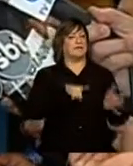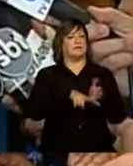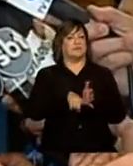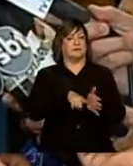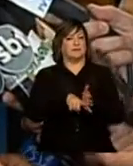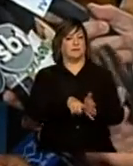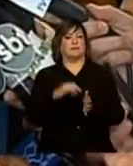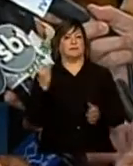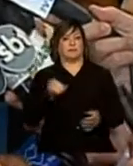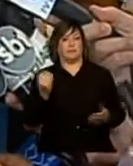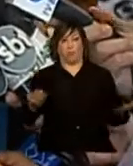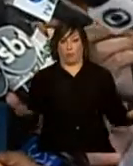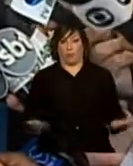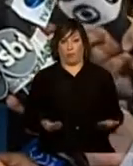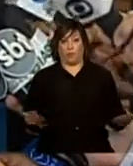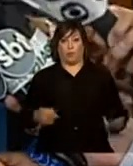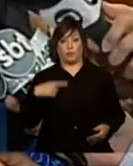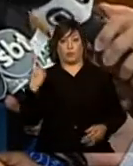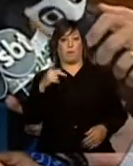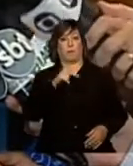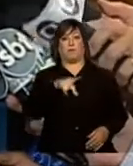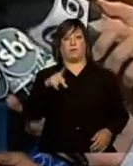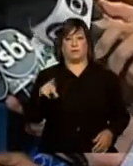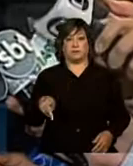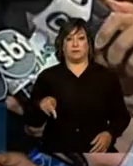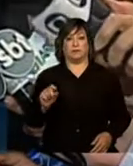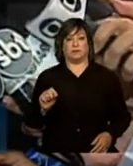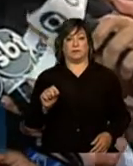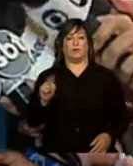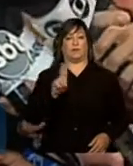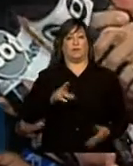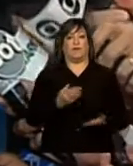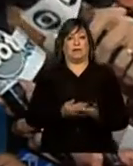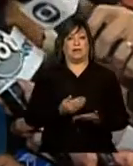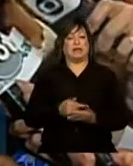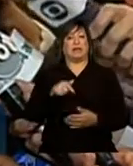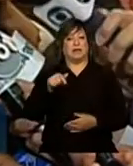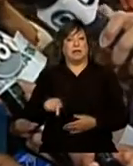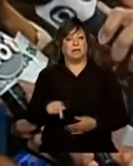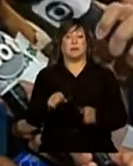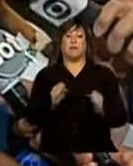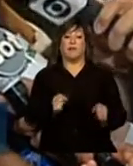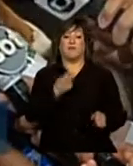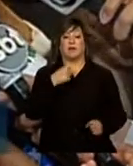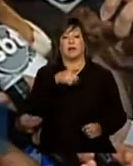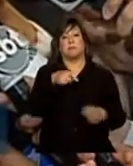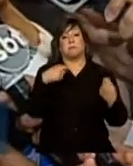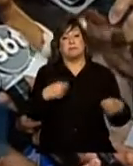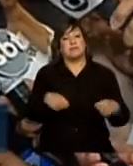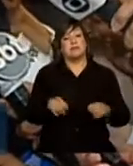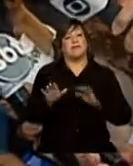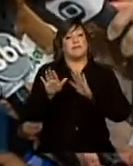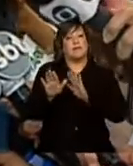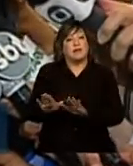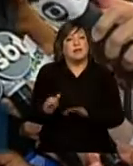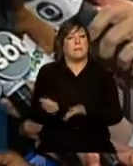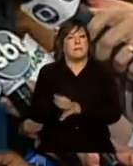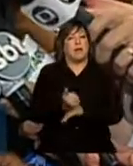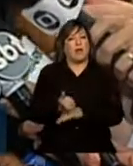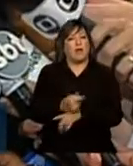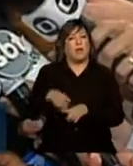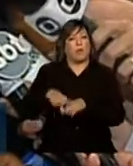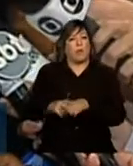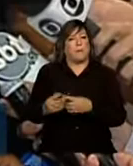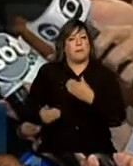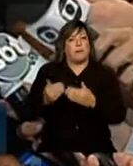feita no dia de hoje pelos profissionais das universidades. Essa avaliação que pode, inclusive, falar que ele precisa ficar de aprimoramento no Brasil